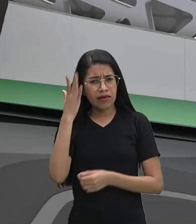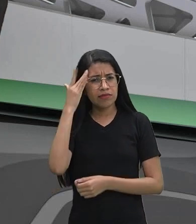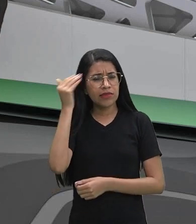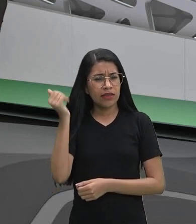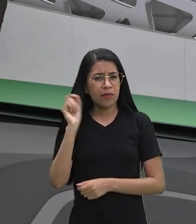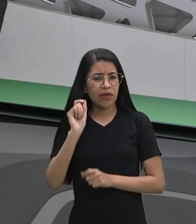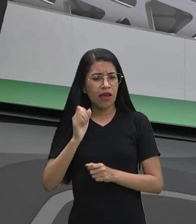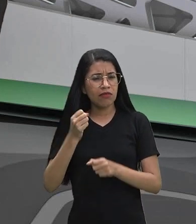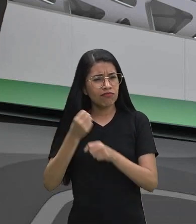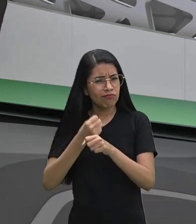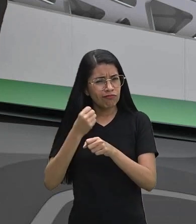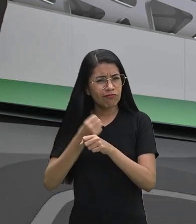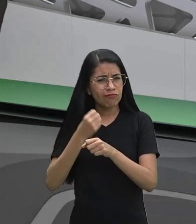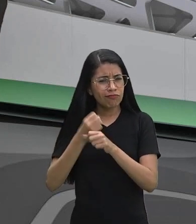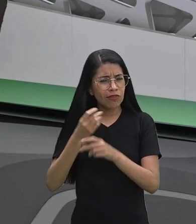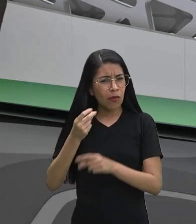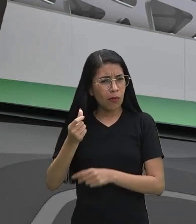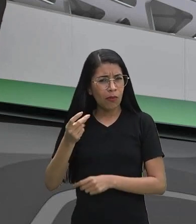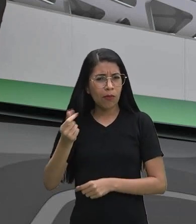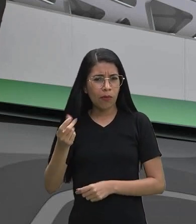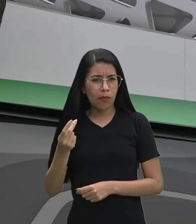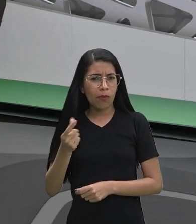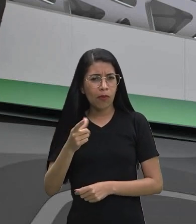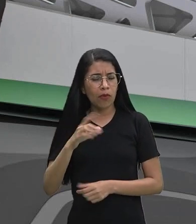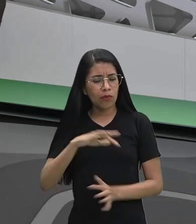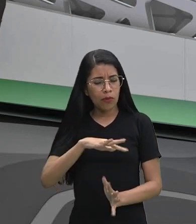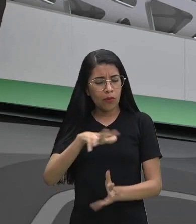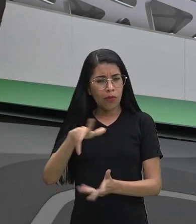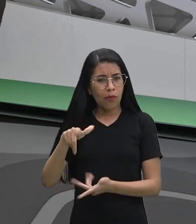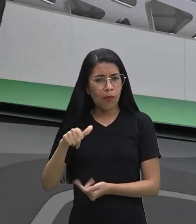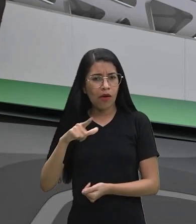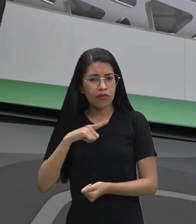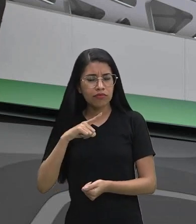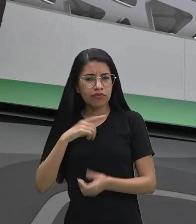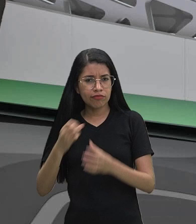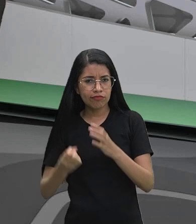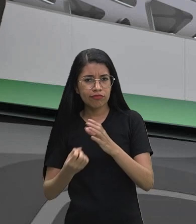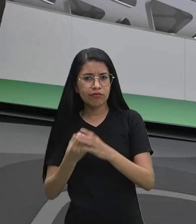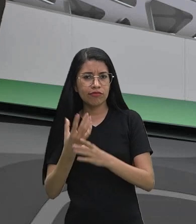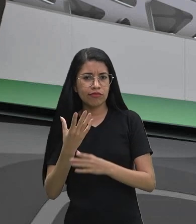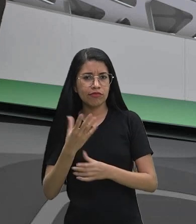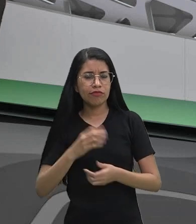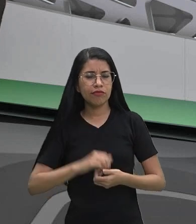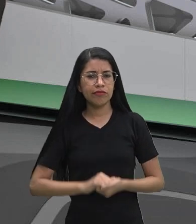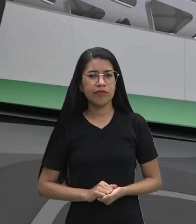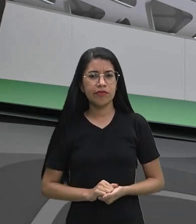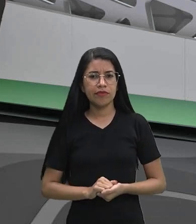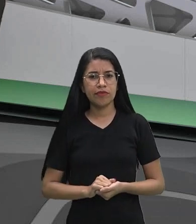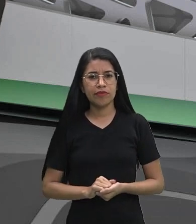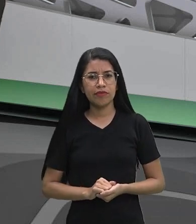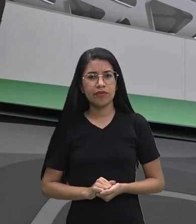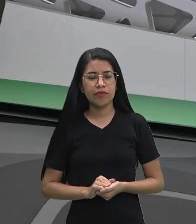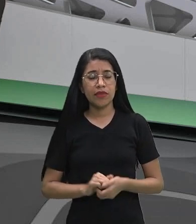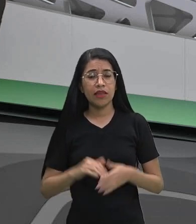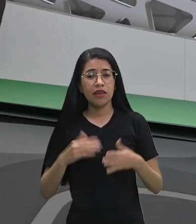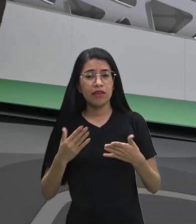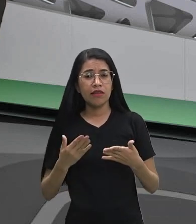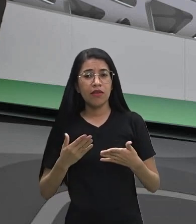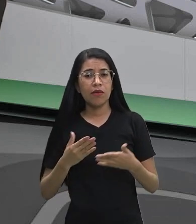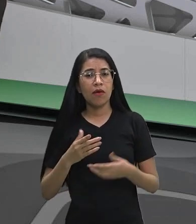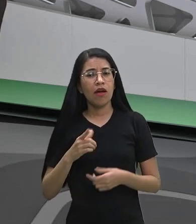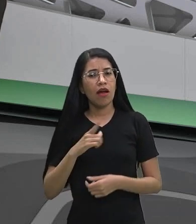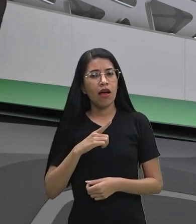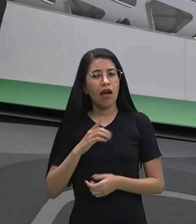muito tempo, né, que a Terra aí tenha surgido, ok? E aí então